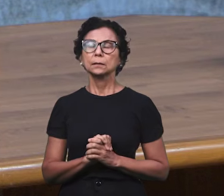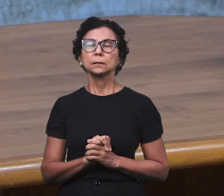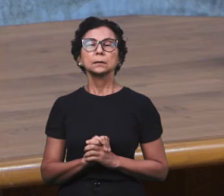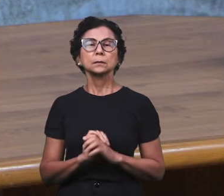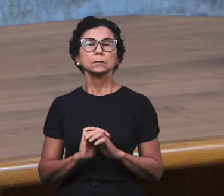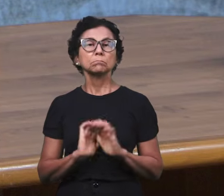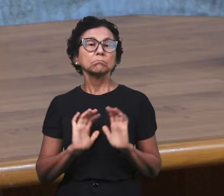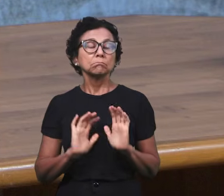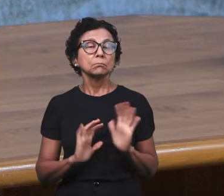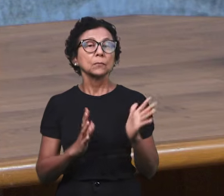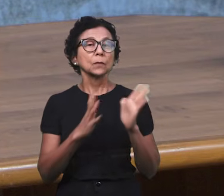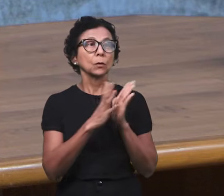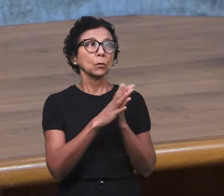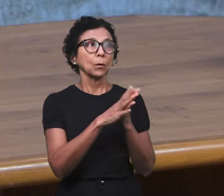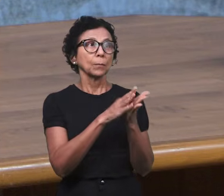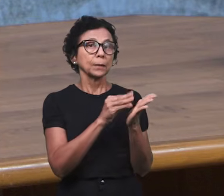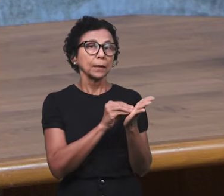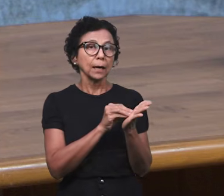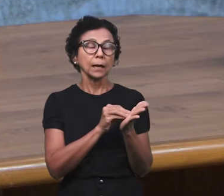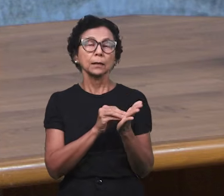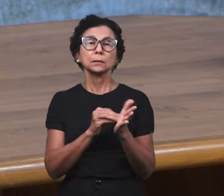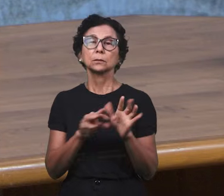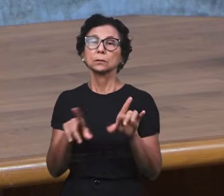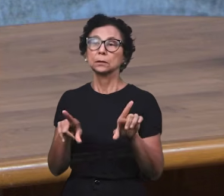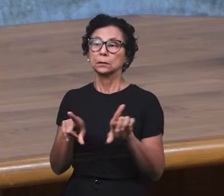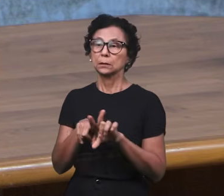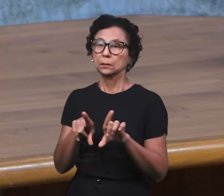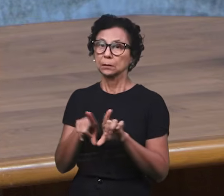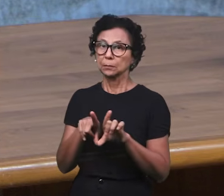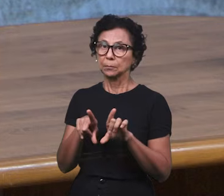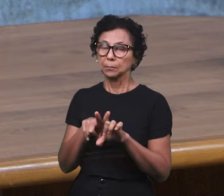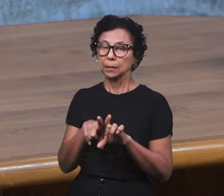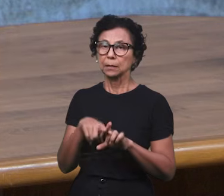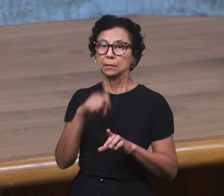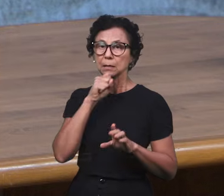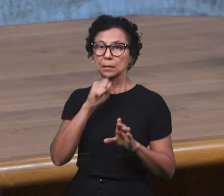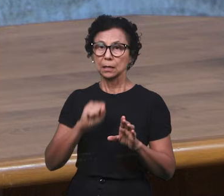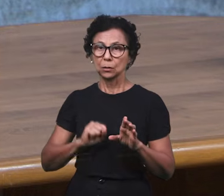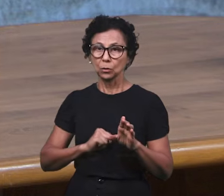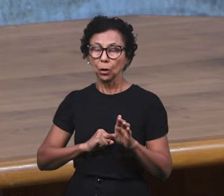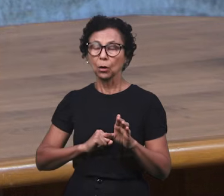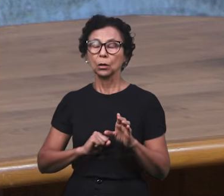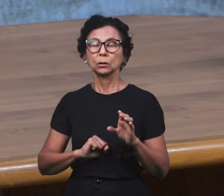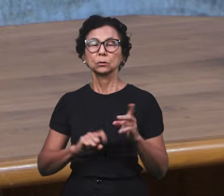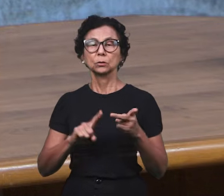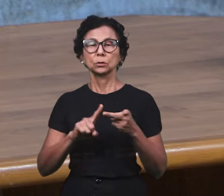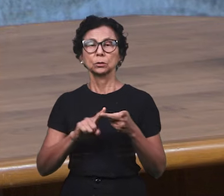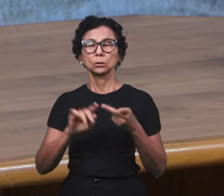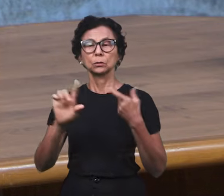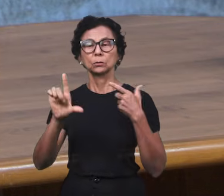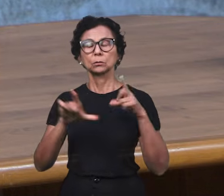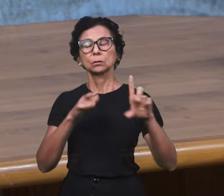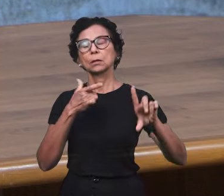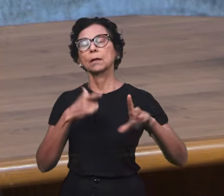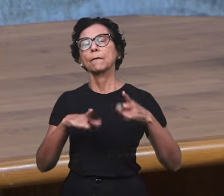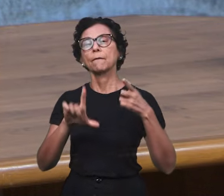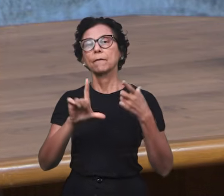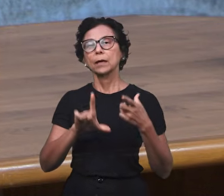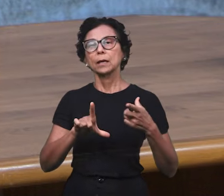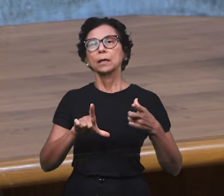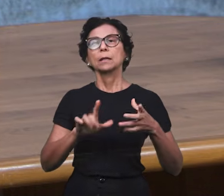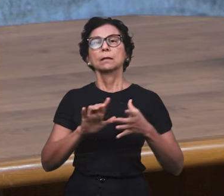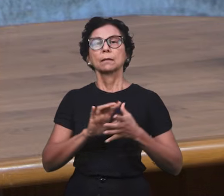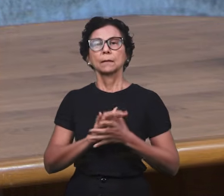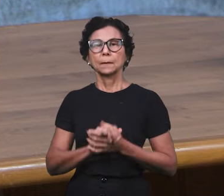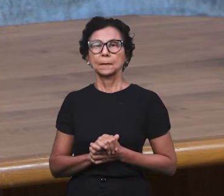sangue, tomando-o da mão dos levitas. Porque havia muitos na congregação que se